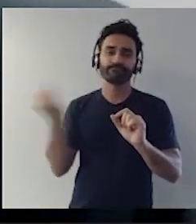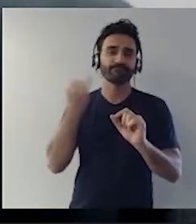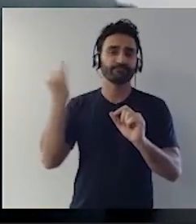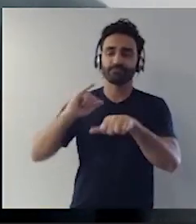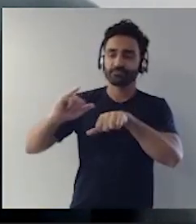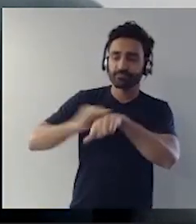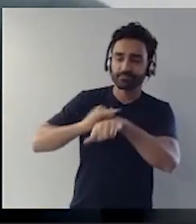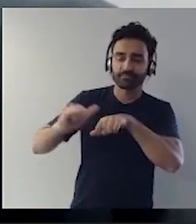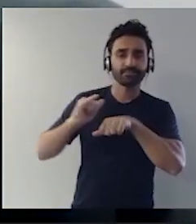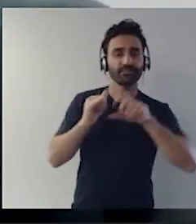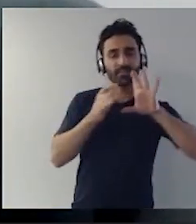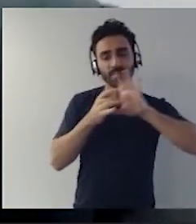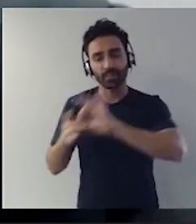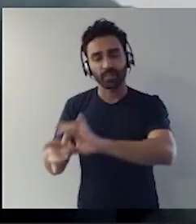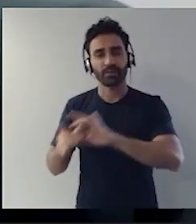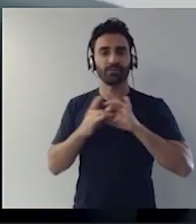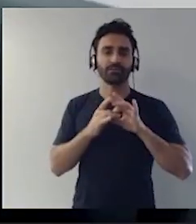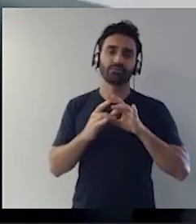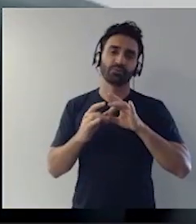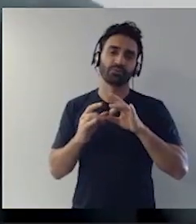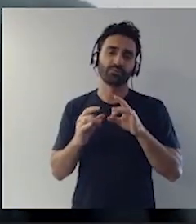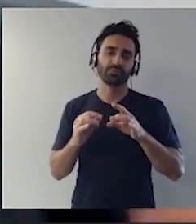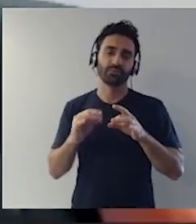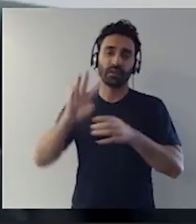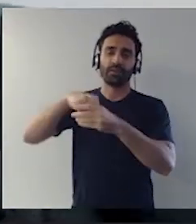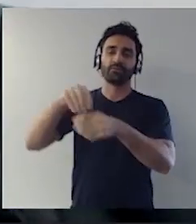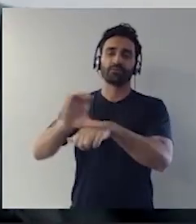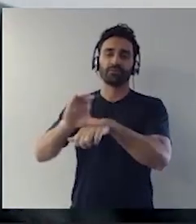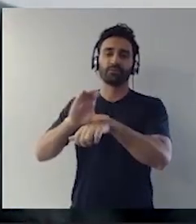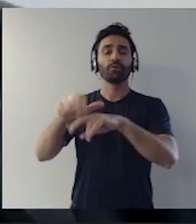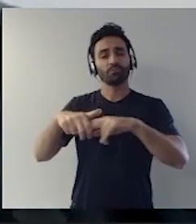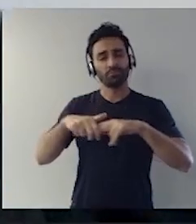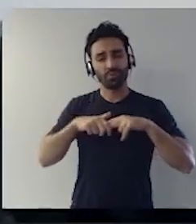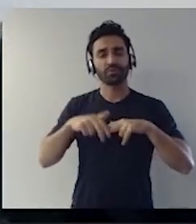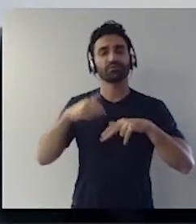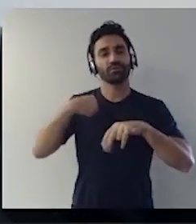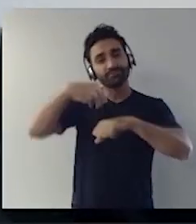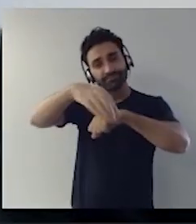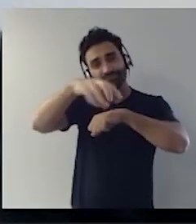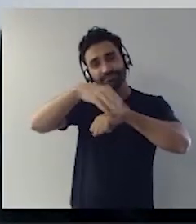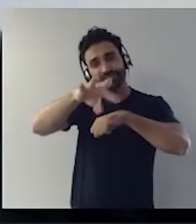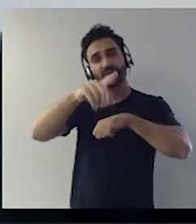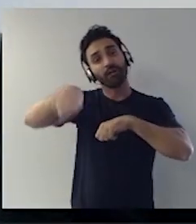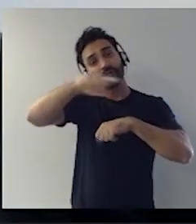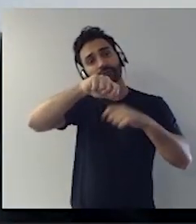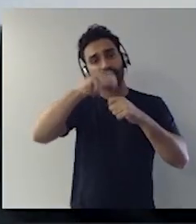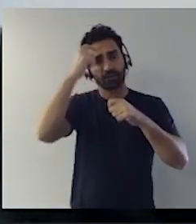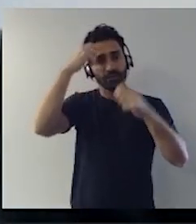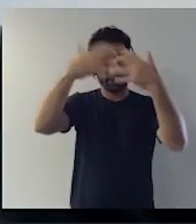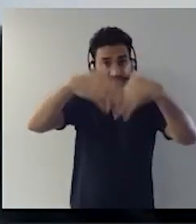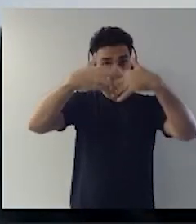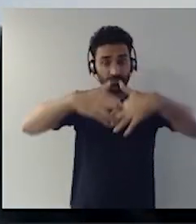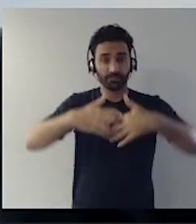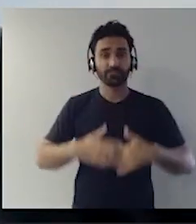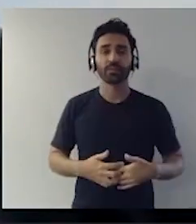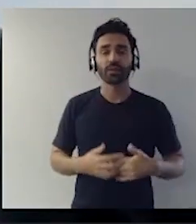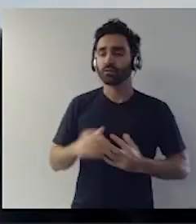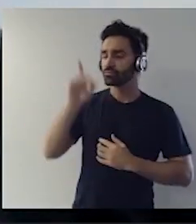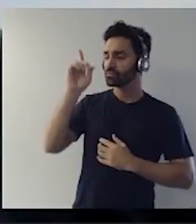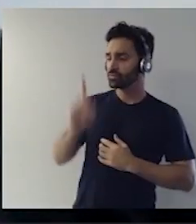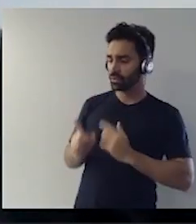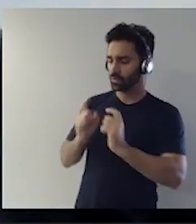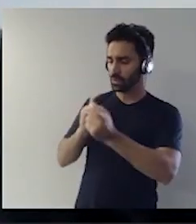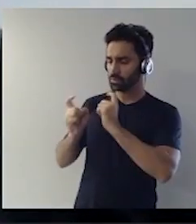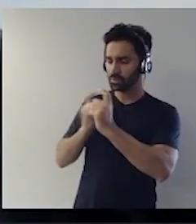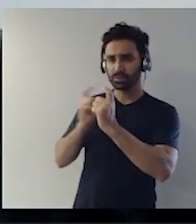dessa dimensão constitucional estabelecida. E é aí que eu trago para os colegas uma primeira reflexão. Para que serve o direito